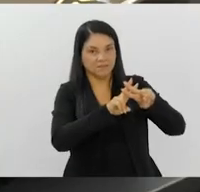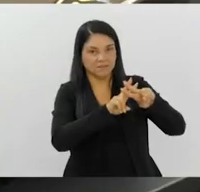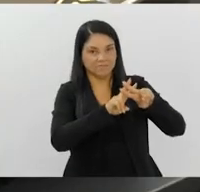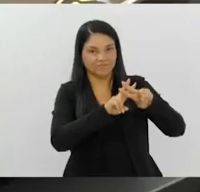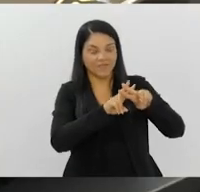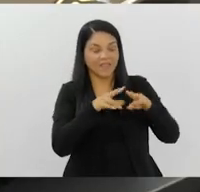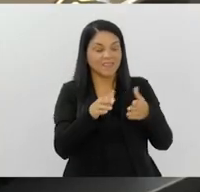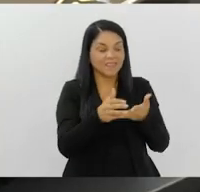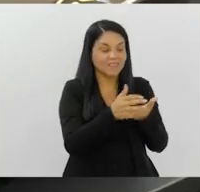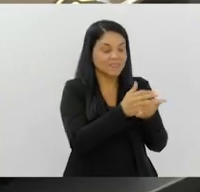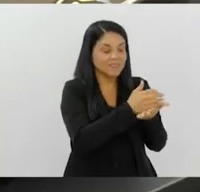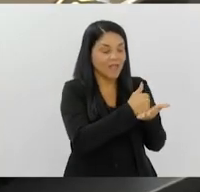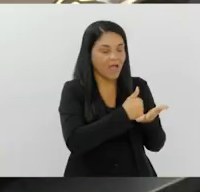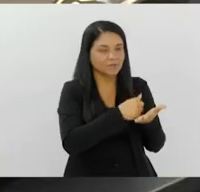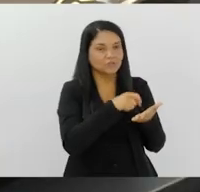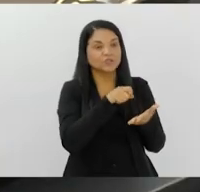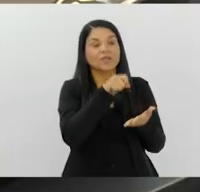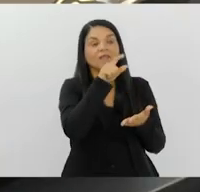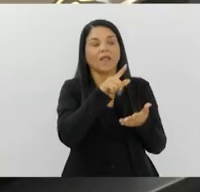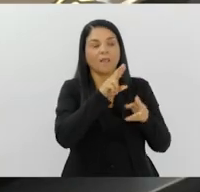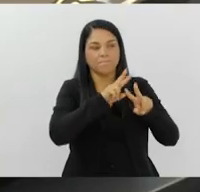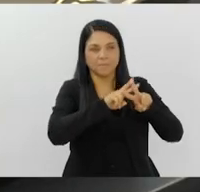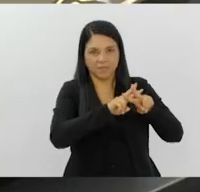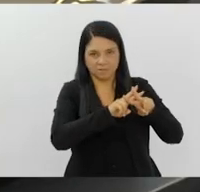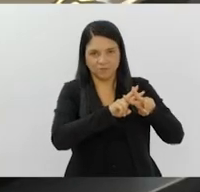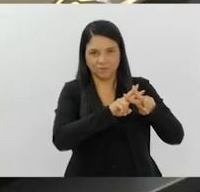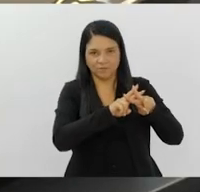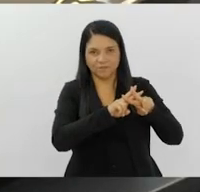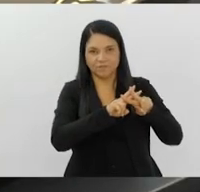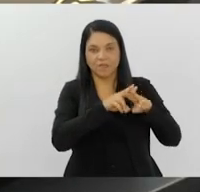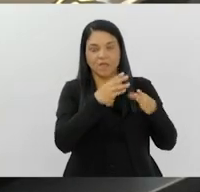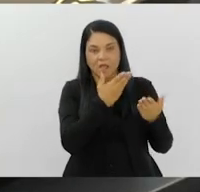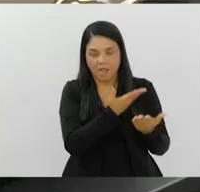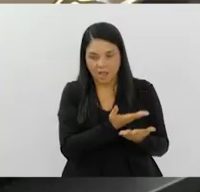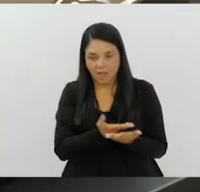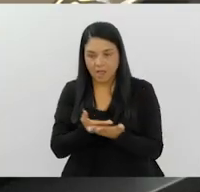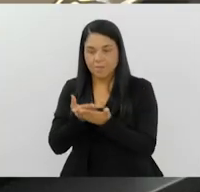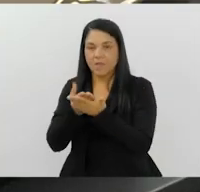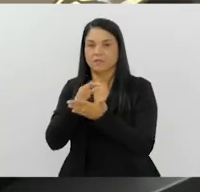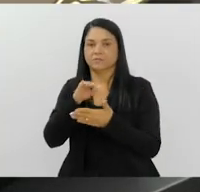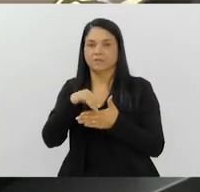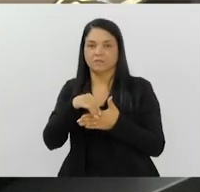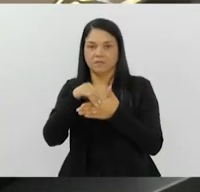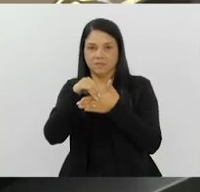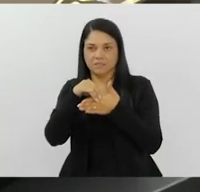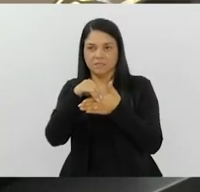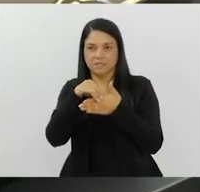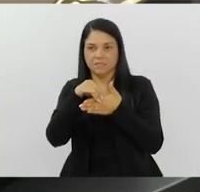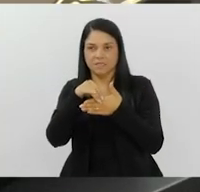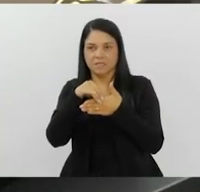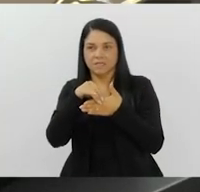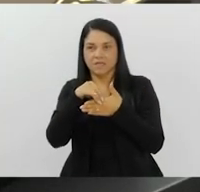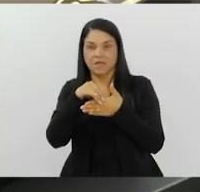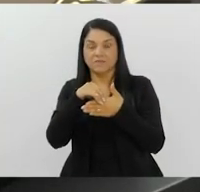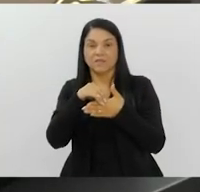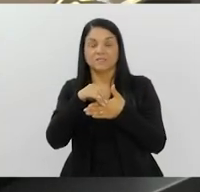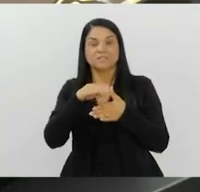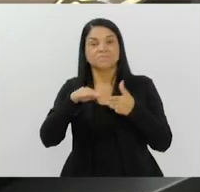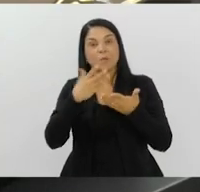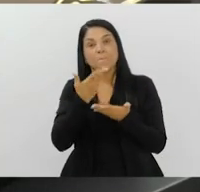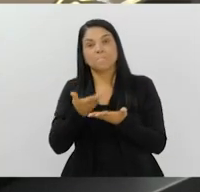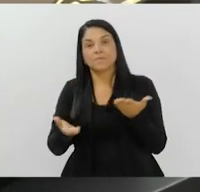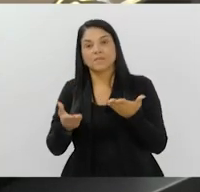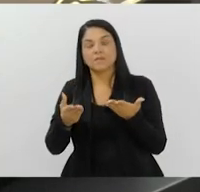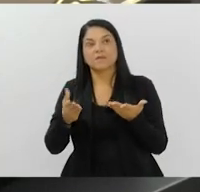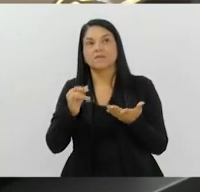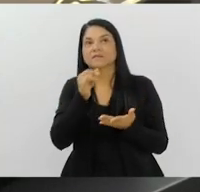dado de quem permaneceu preso quando a gente bota só encaminhados paraa delegacia a gente pode perder um dado de uma pessoa que foi levada direto para um